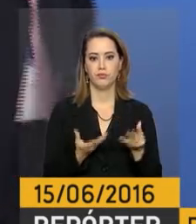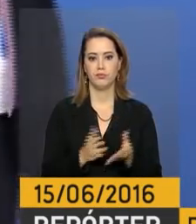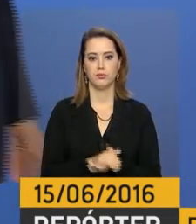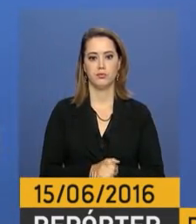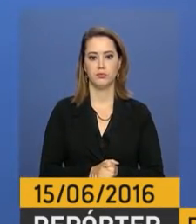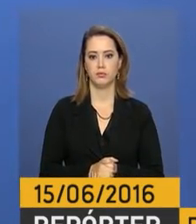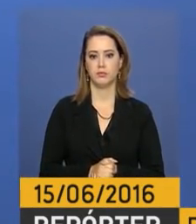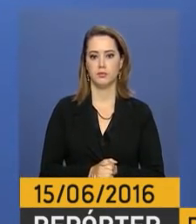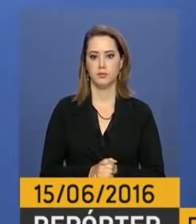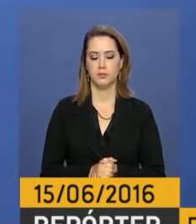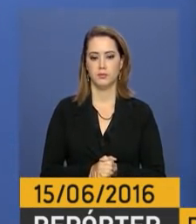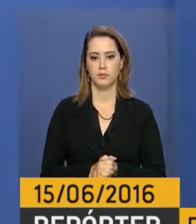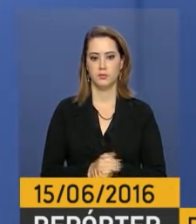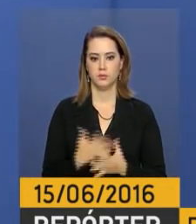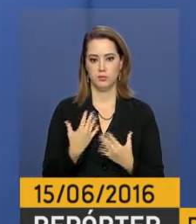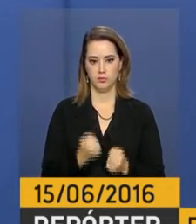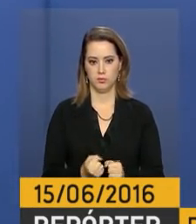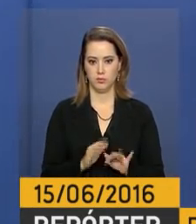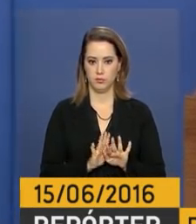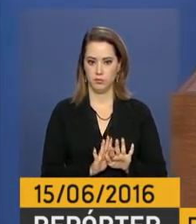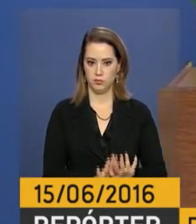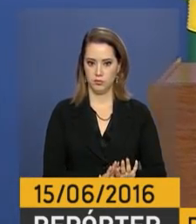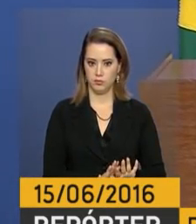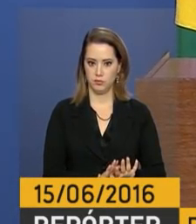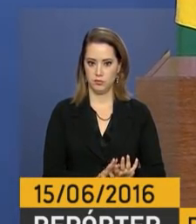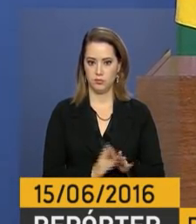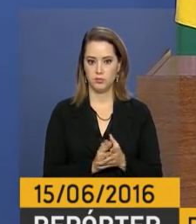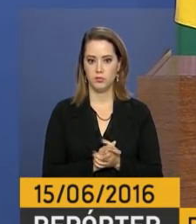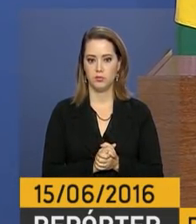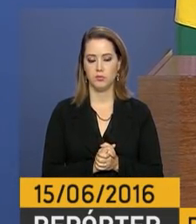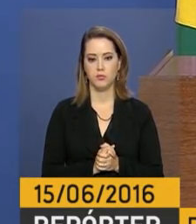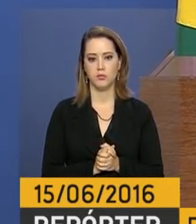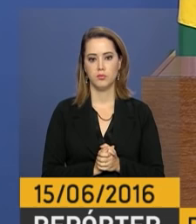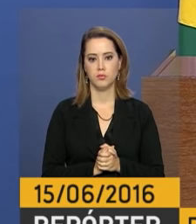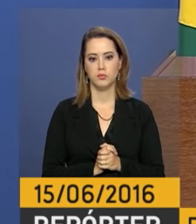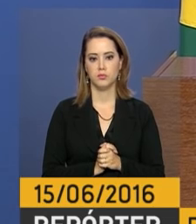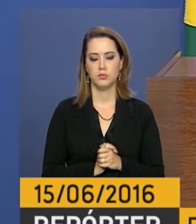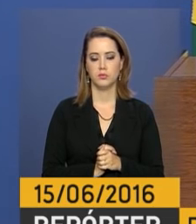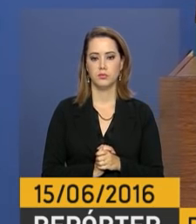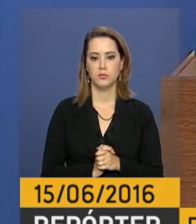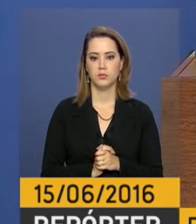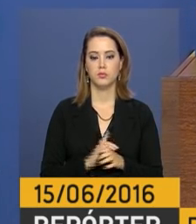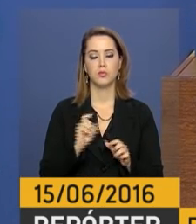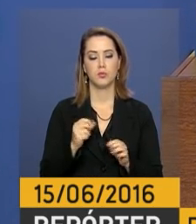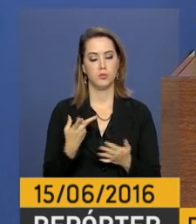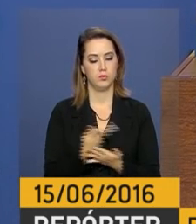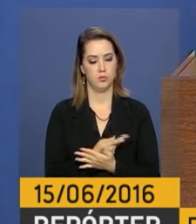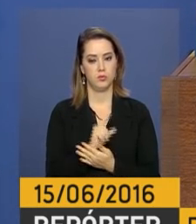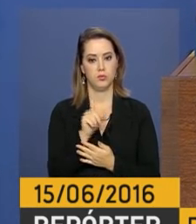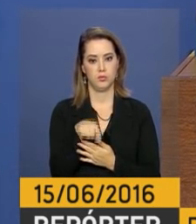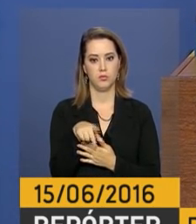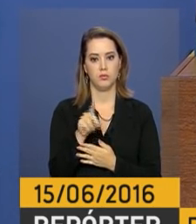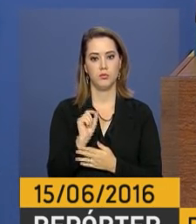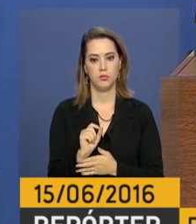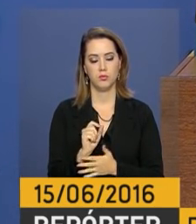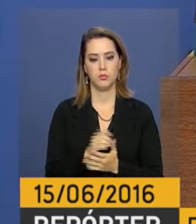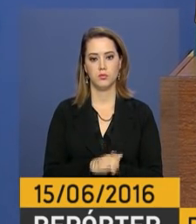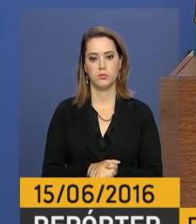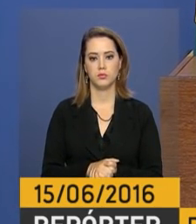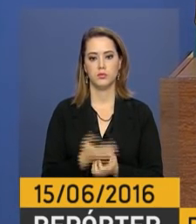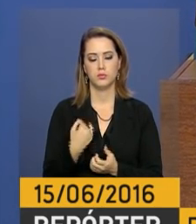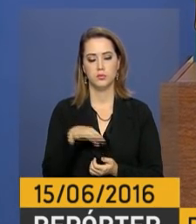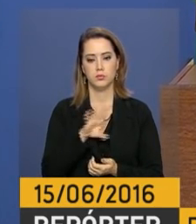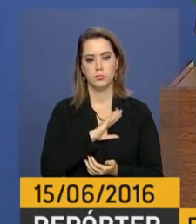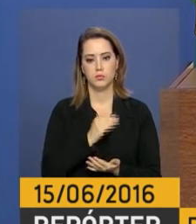Ó, vamos, vamos, vamos, vamos deixar vamos deixar, vamos deixar de lado o seguinte, o que acontece é o seguinte. Vamos, vamos